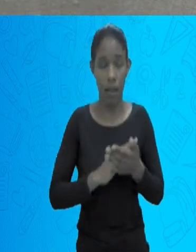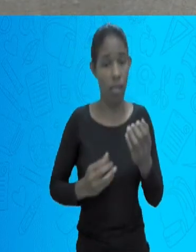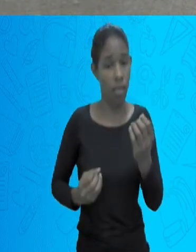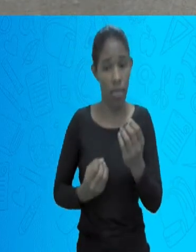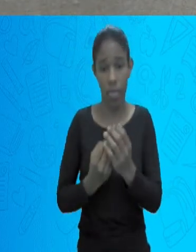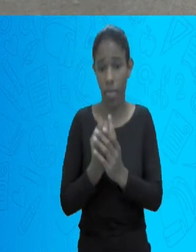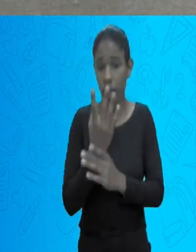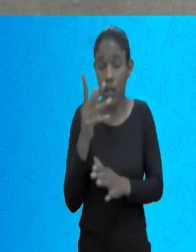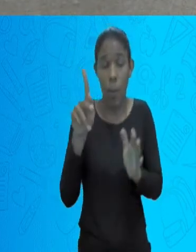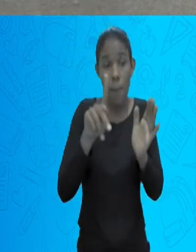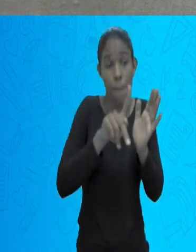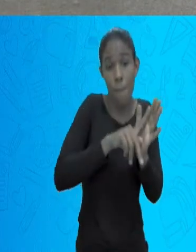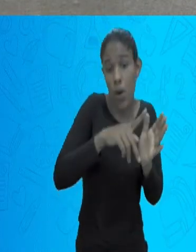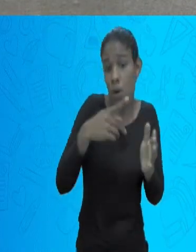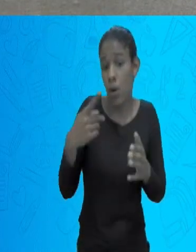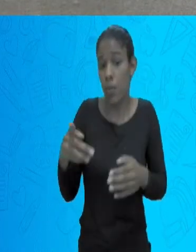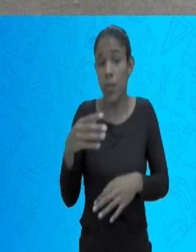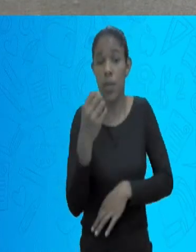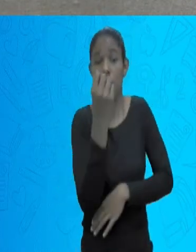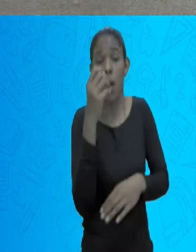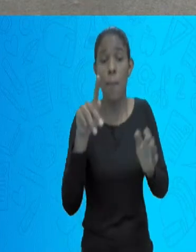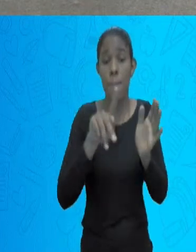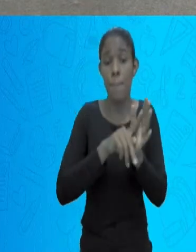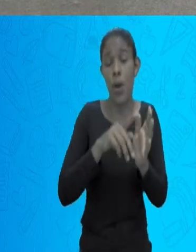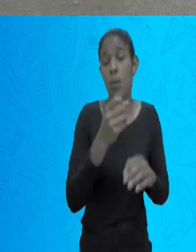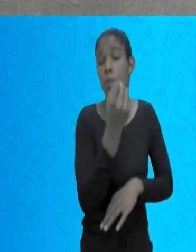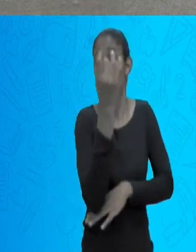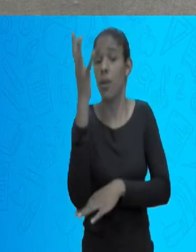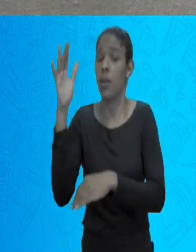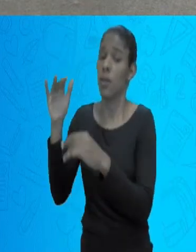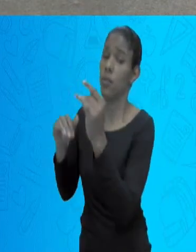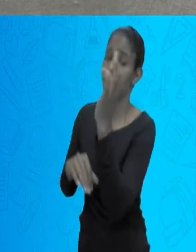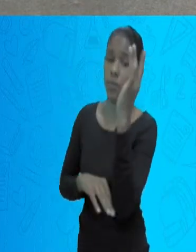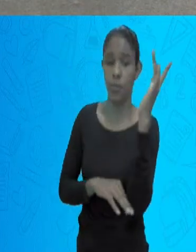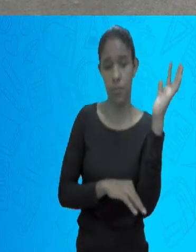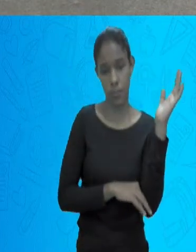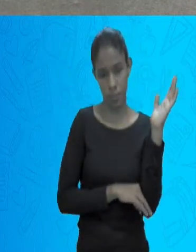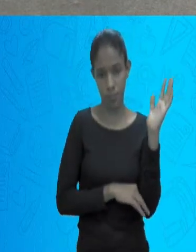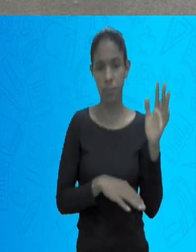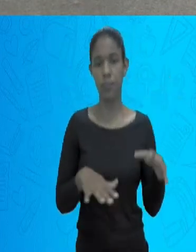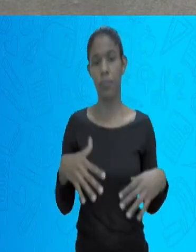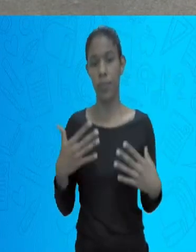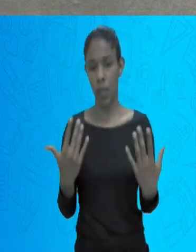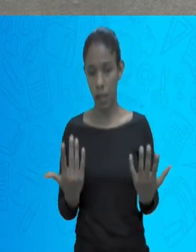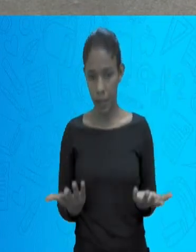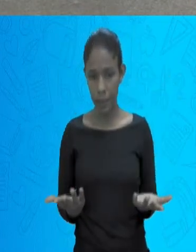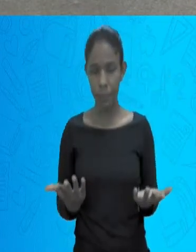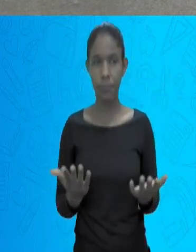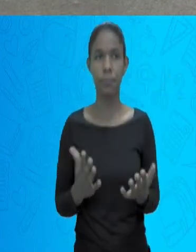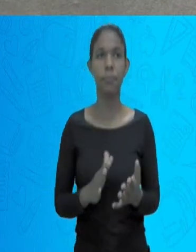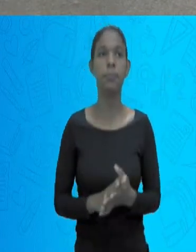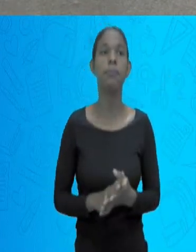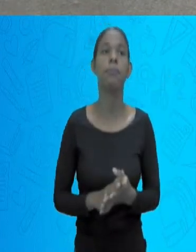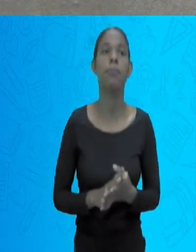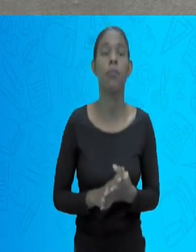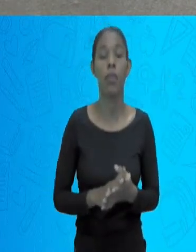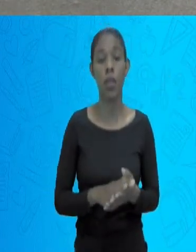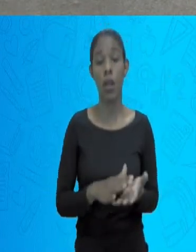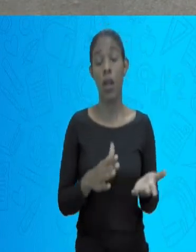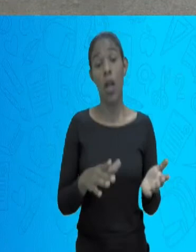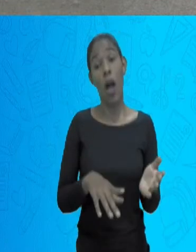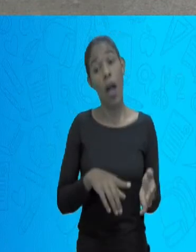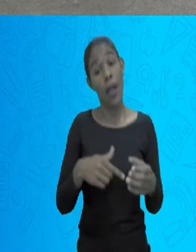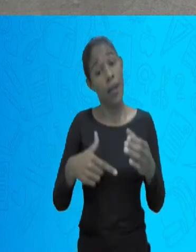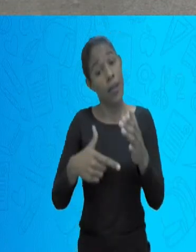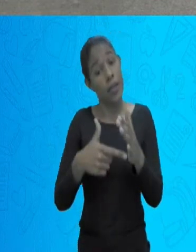tem o lago, a gente tem a outra vegetação lá, os pinheiros. Isso é natural desta paisagem. Aqui a gente já